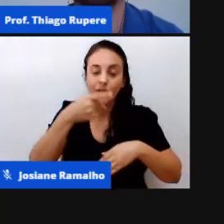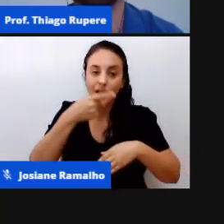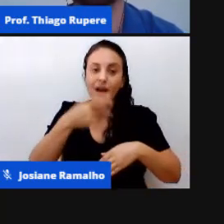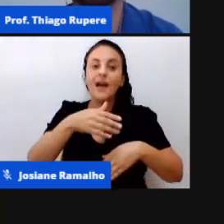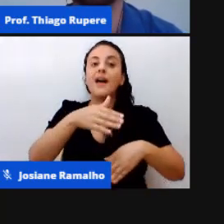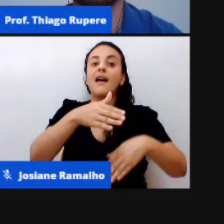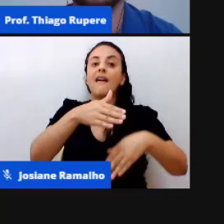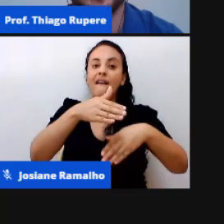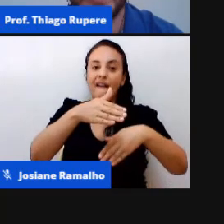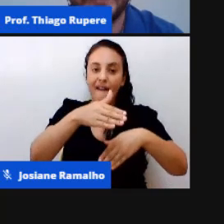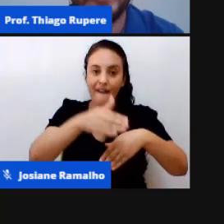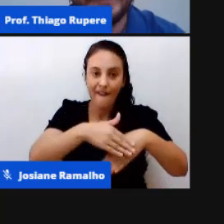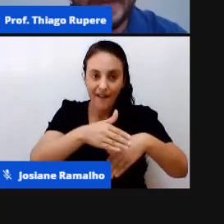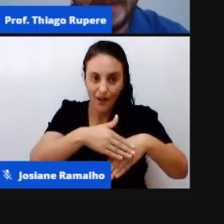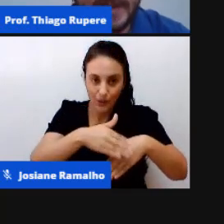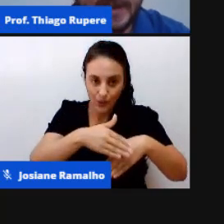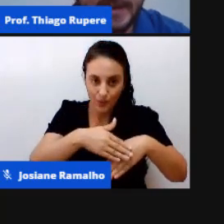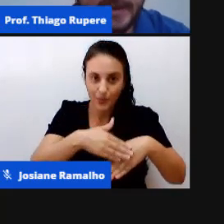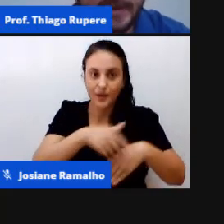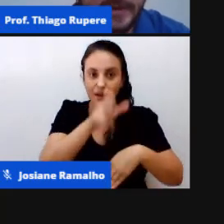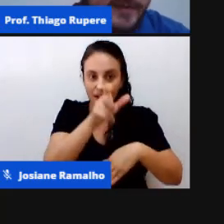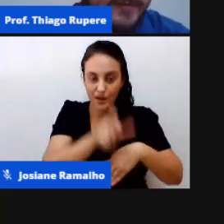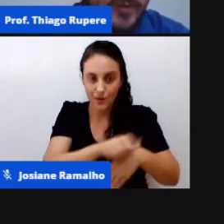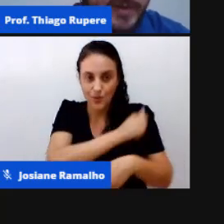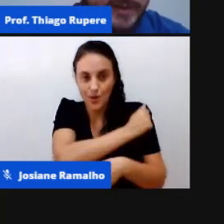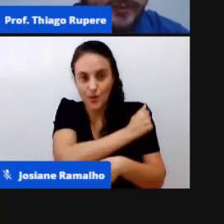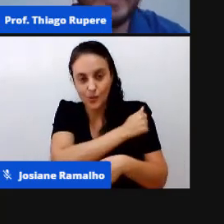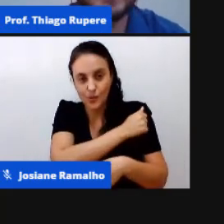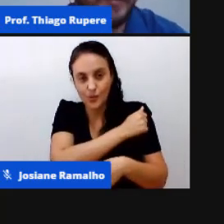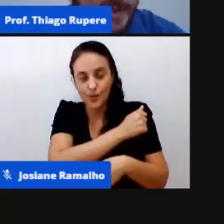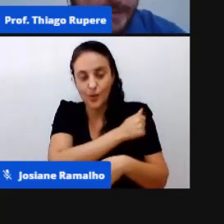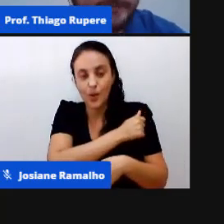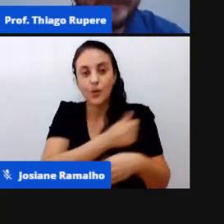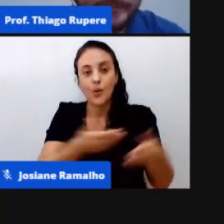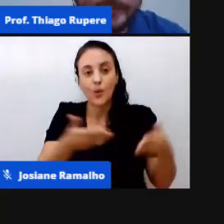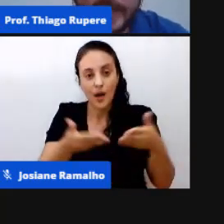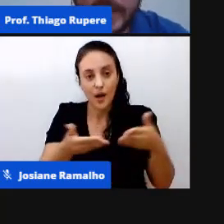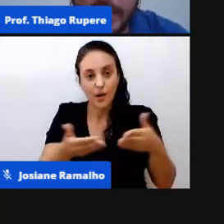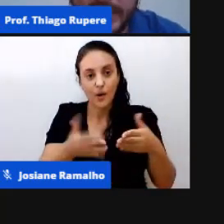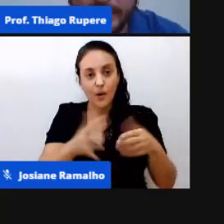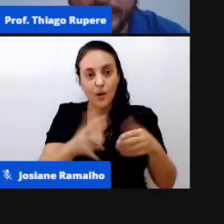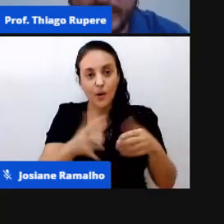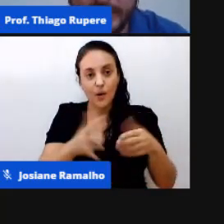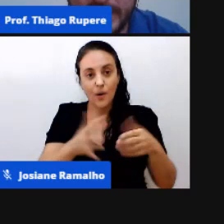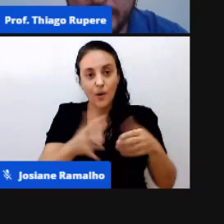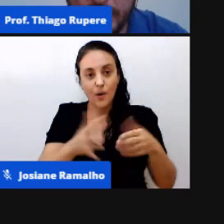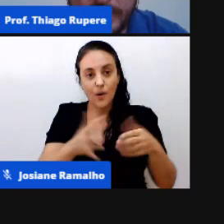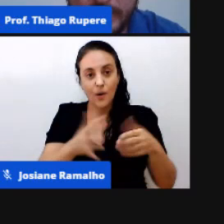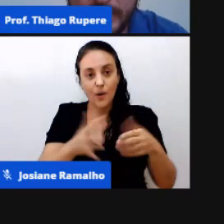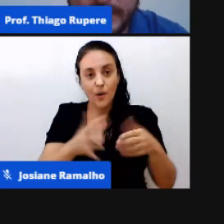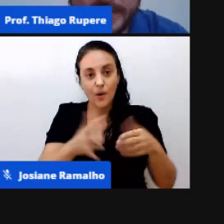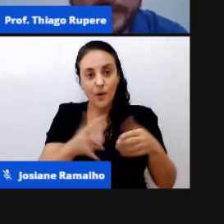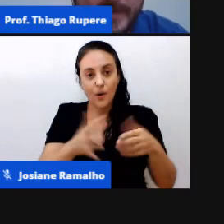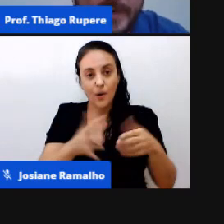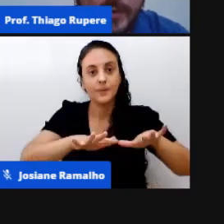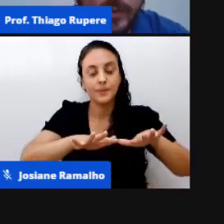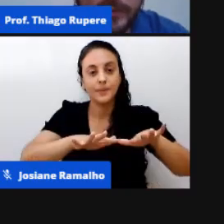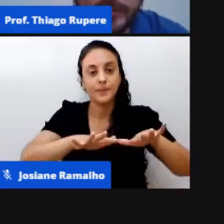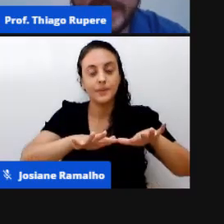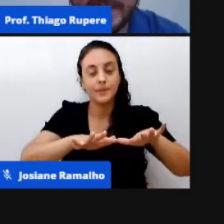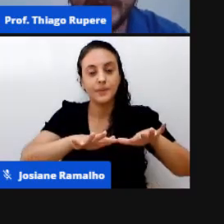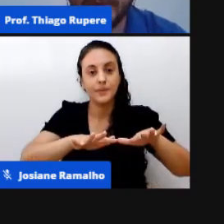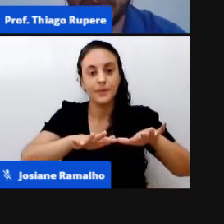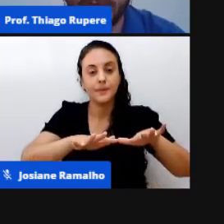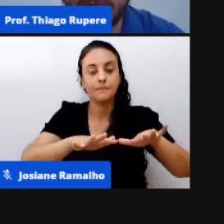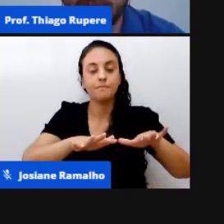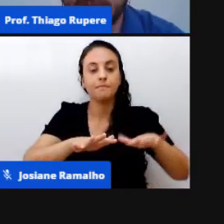autonomia do estudante, nesse momento e também no momento posterior, é muito importante. O